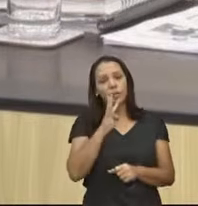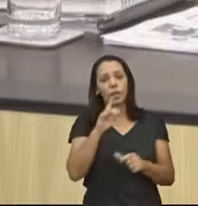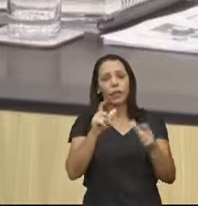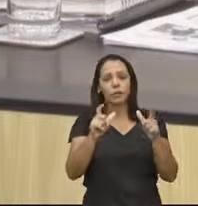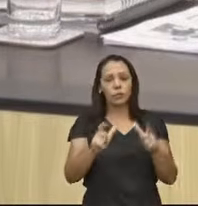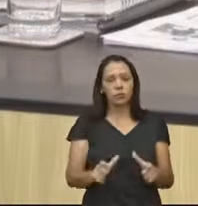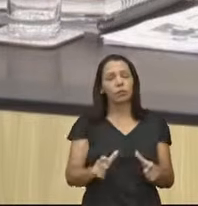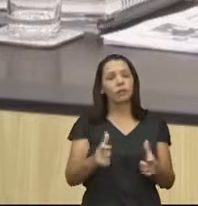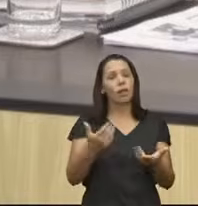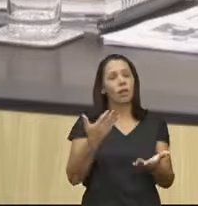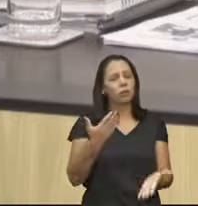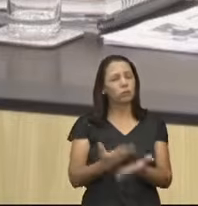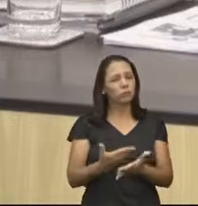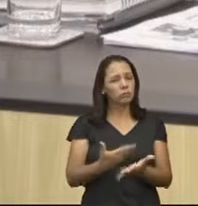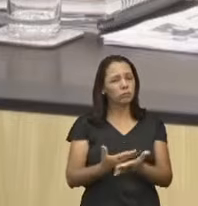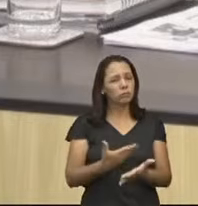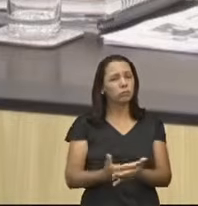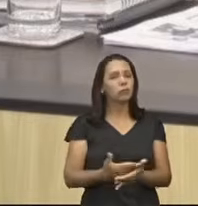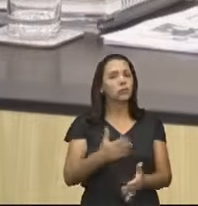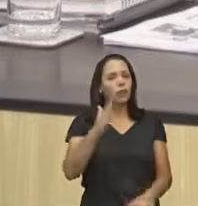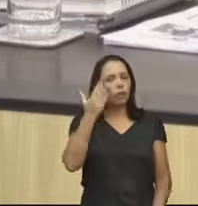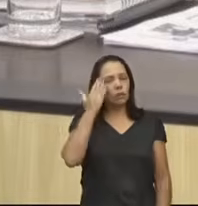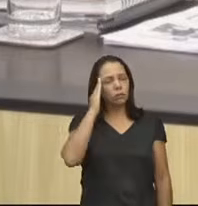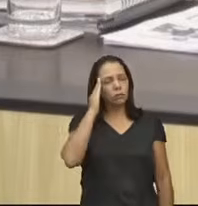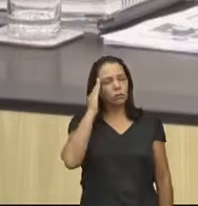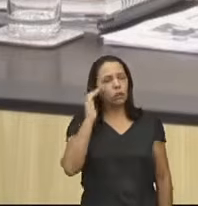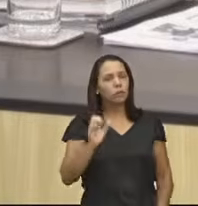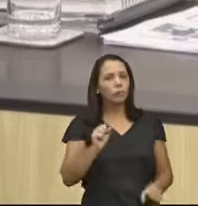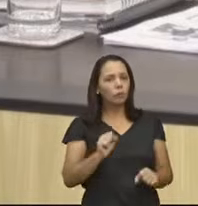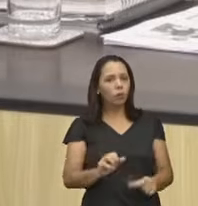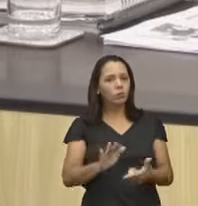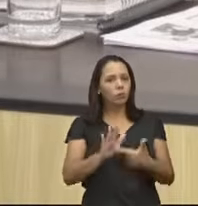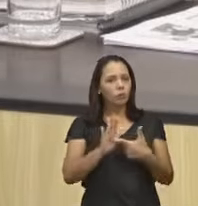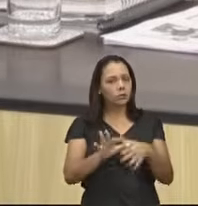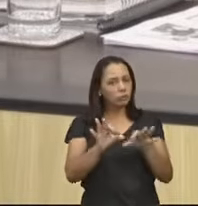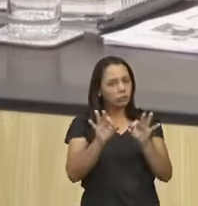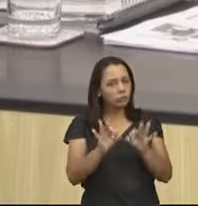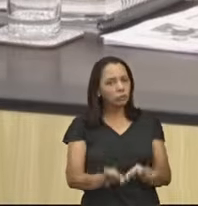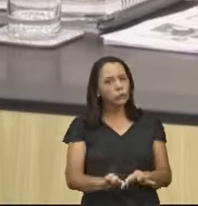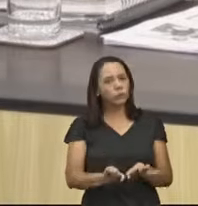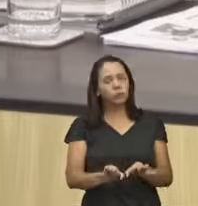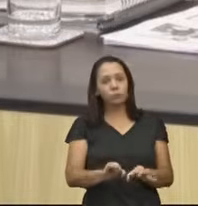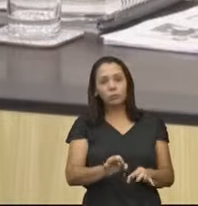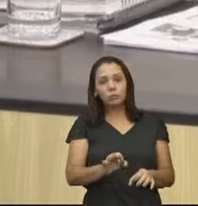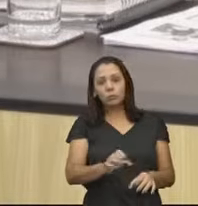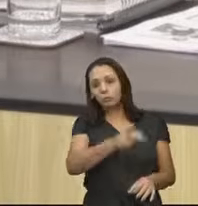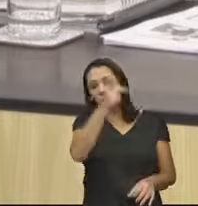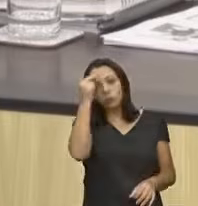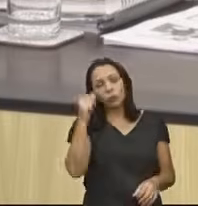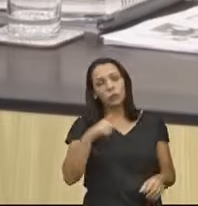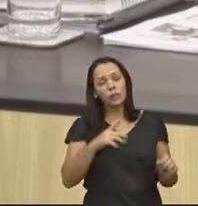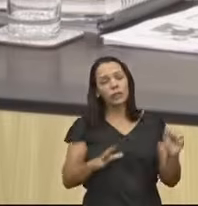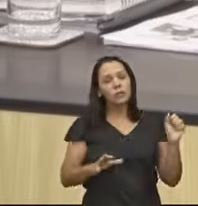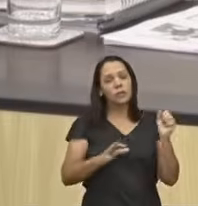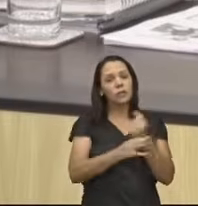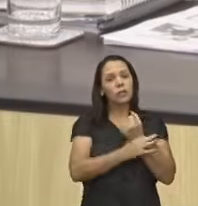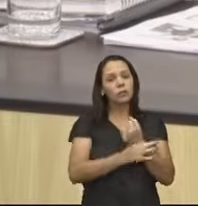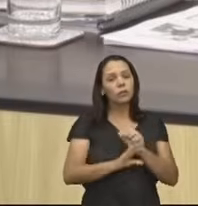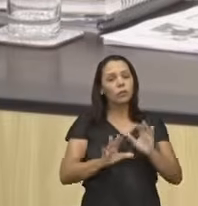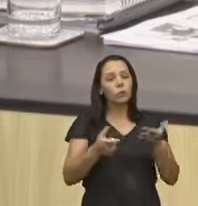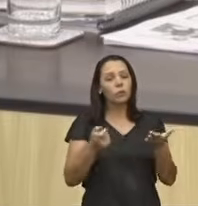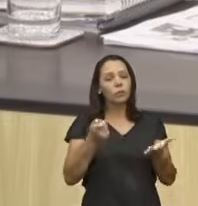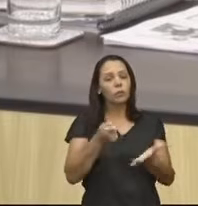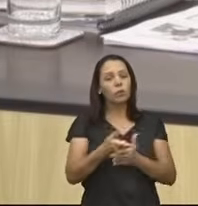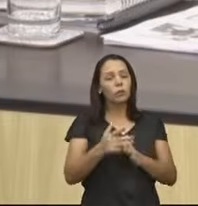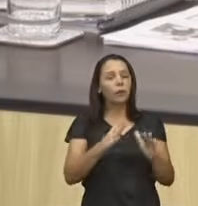que entende as possibilidades e que pode fazer o apontamento correto para que as pessoas tenham segurança na compra do seu lote, da